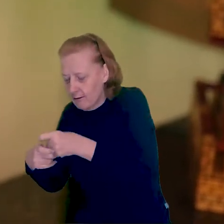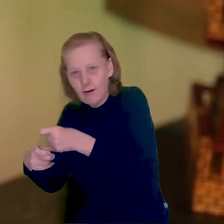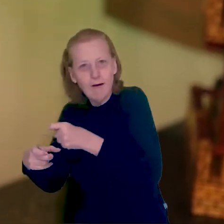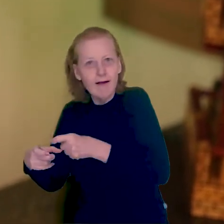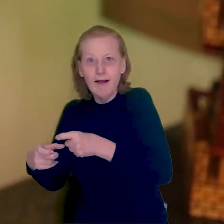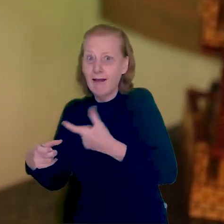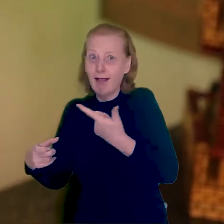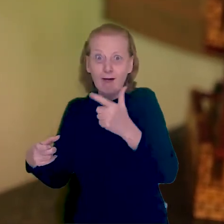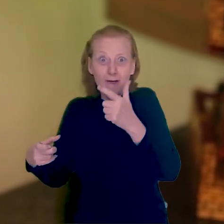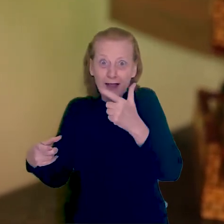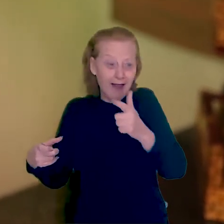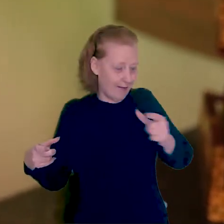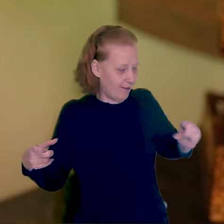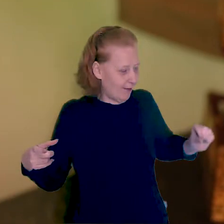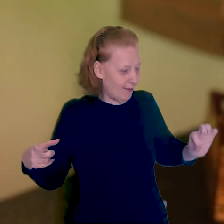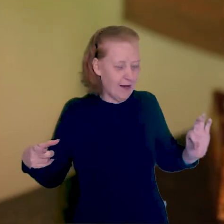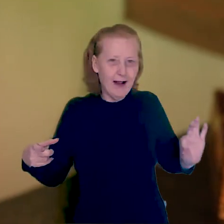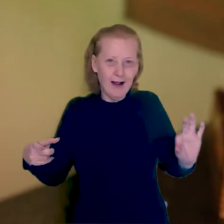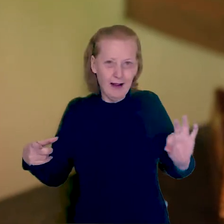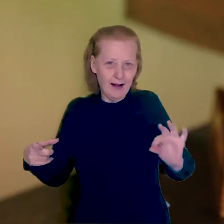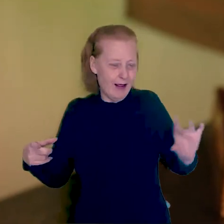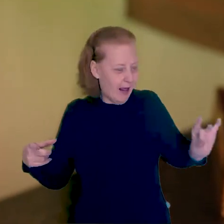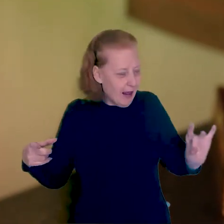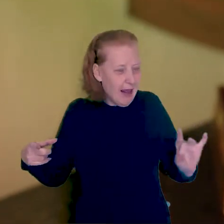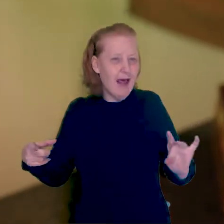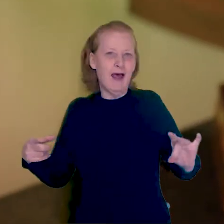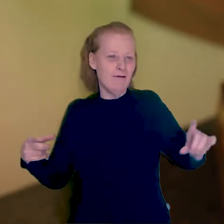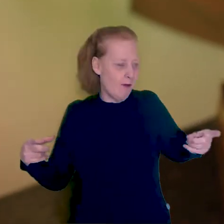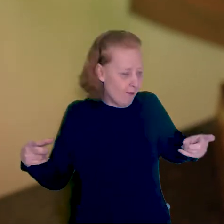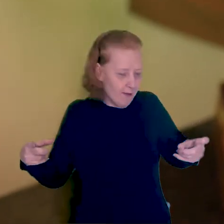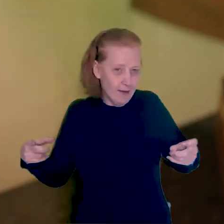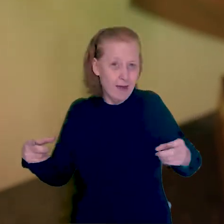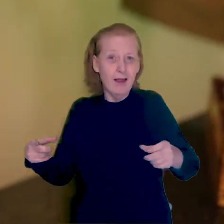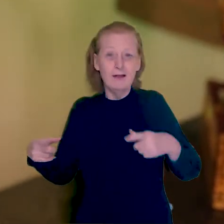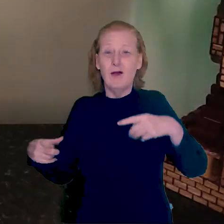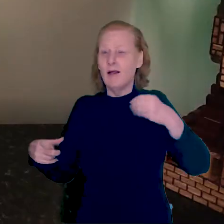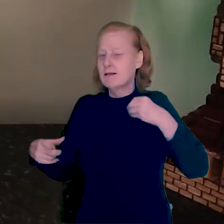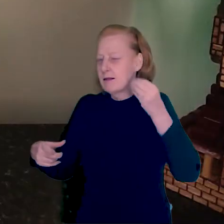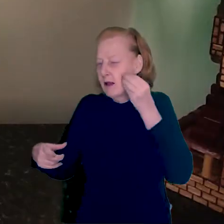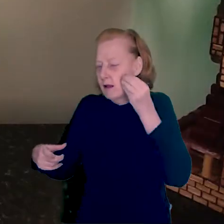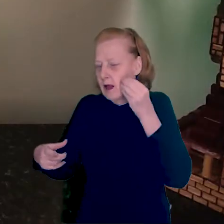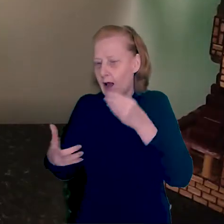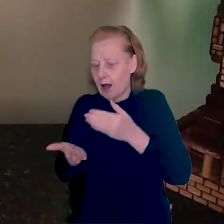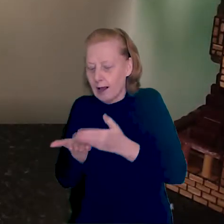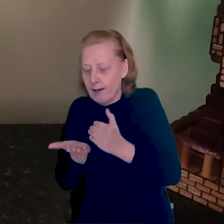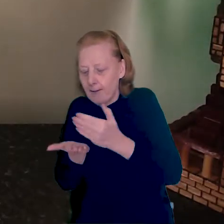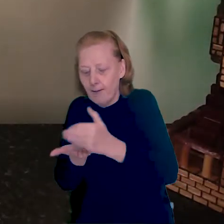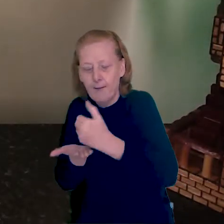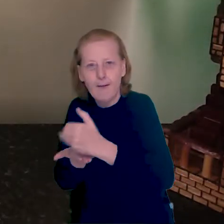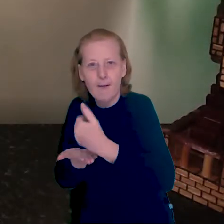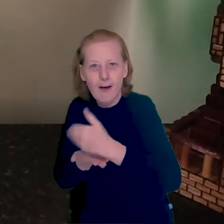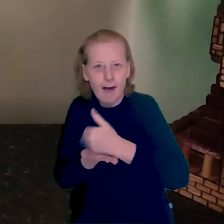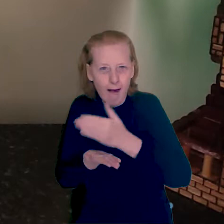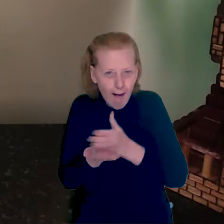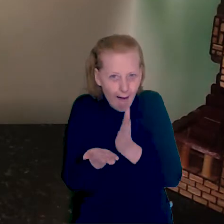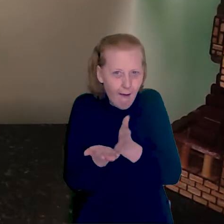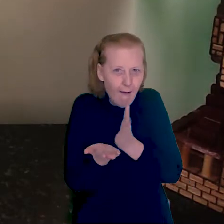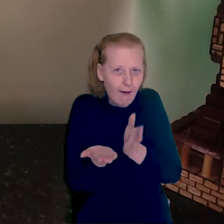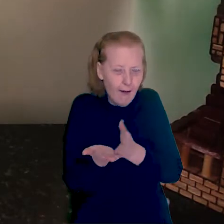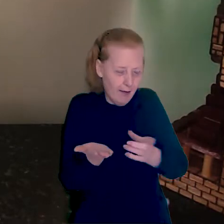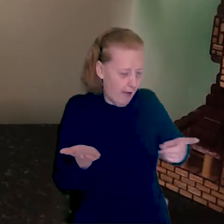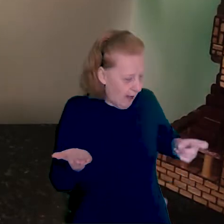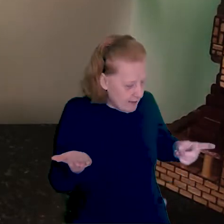tentar retirar o máximo possível inteiro e fazer uma limpeza durante a semana. Ficar retirando as larvas,